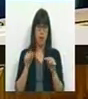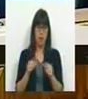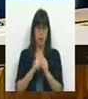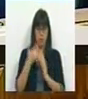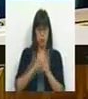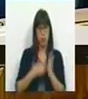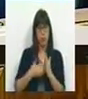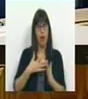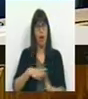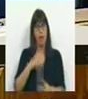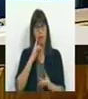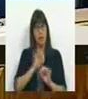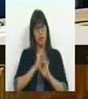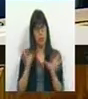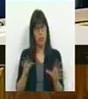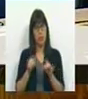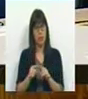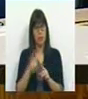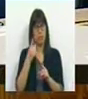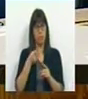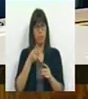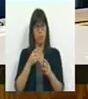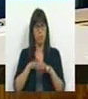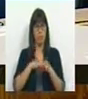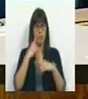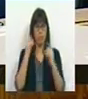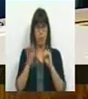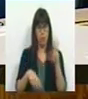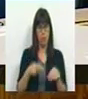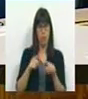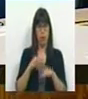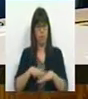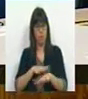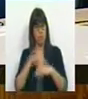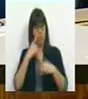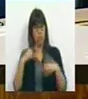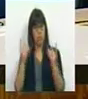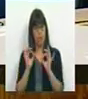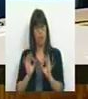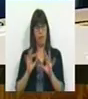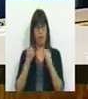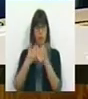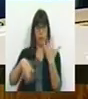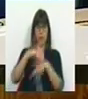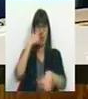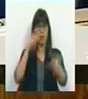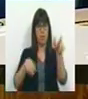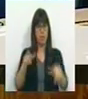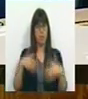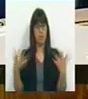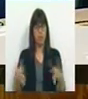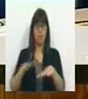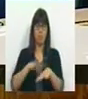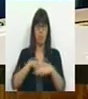aos documentos, eu gostaria de explicitar. Uma administração pública moderna é uma administração pública ao serviço da sociedade civil, é